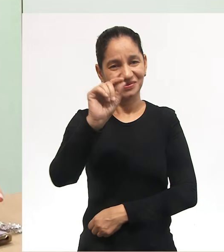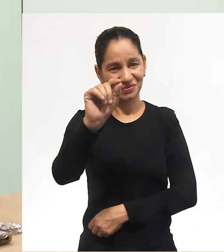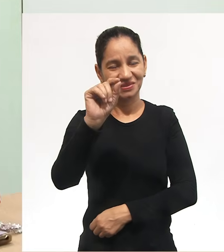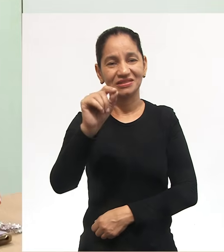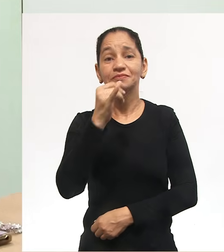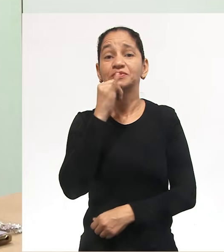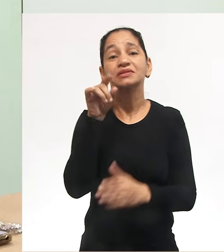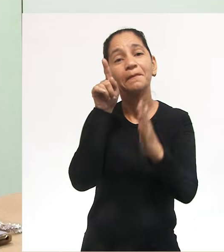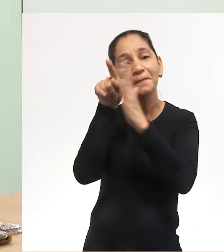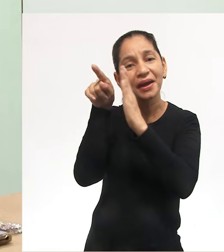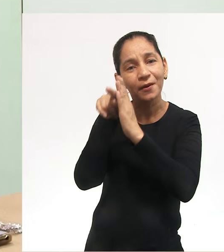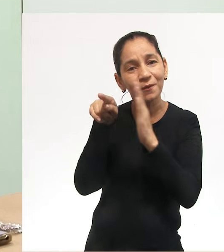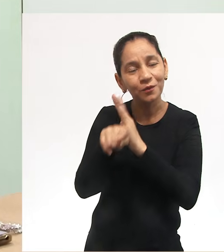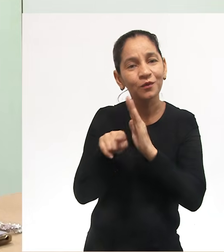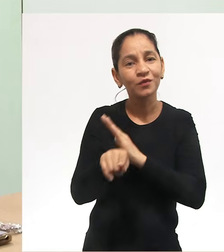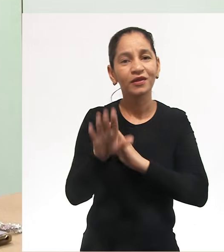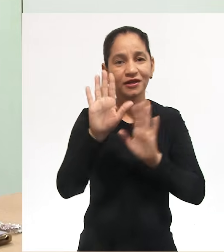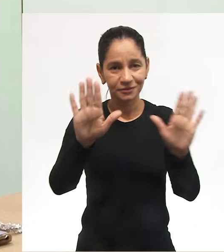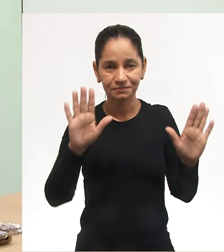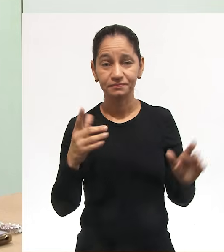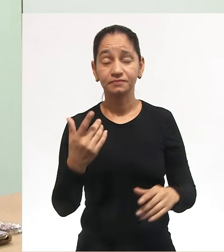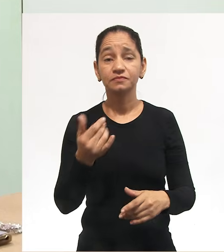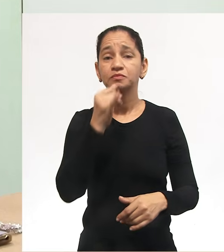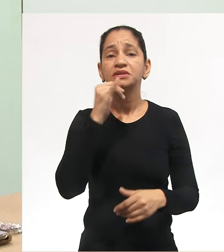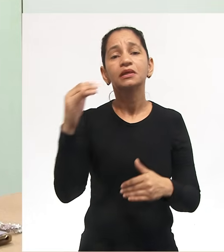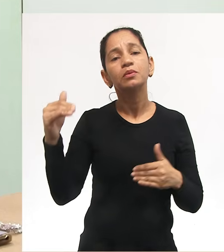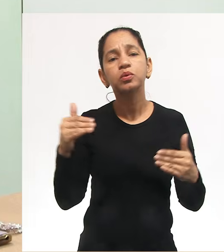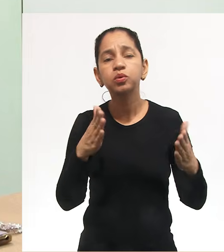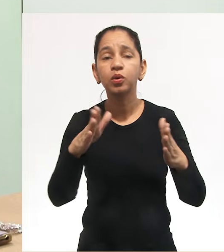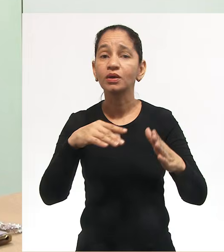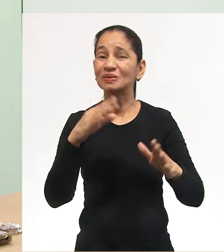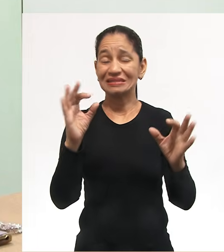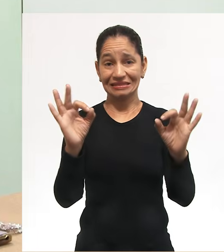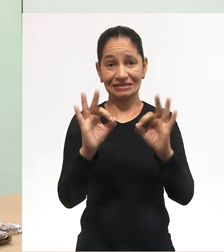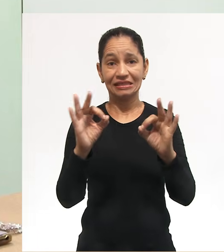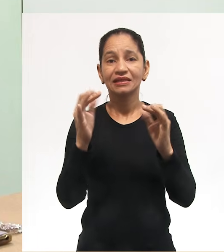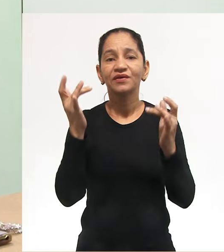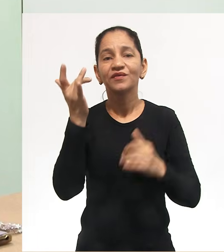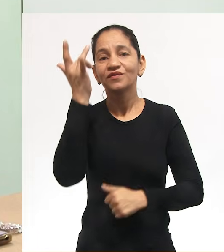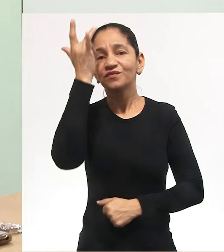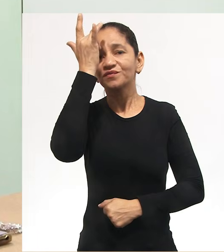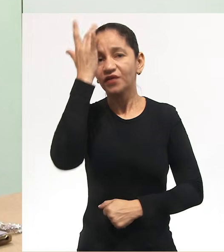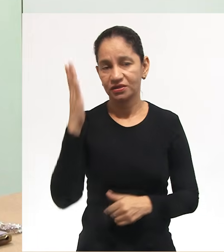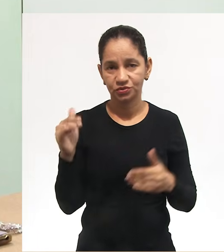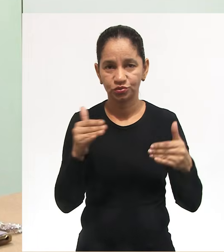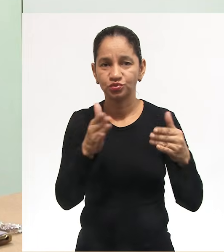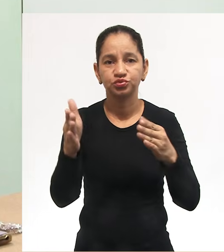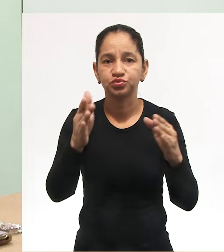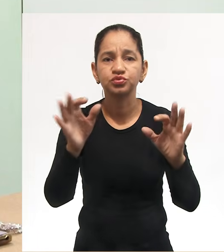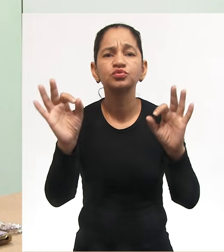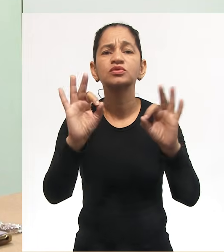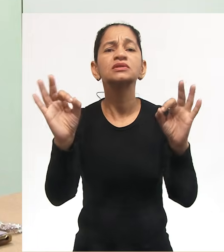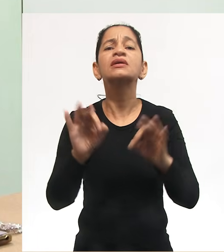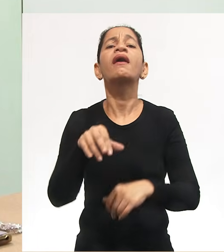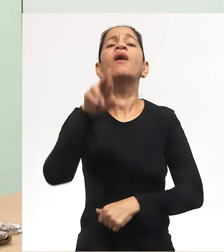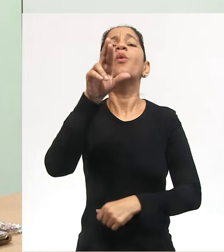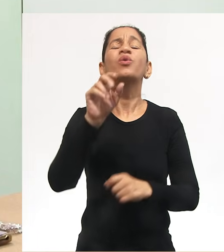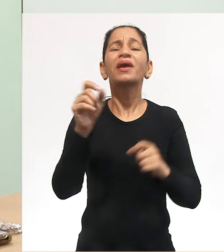assim? Olha, a gente tem perguntinha aqui, né? Numa jornada, não é nada